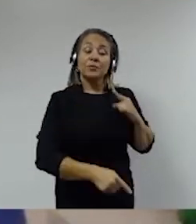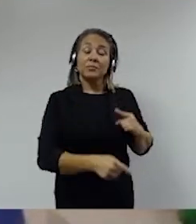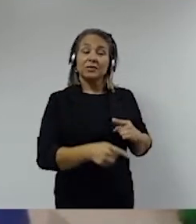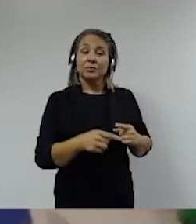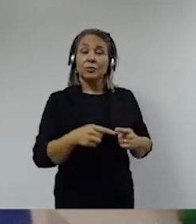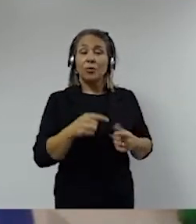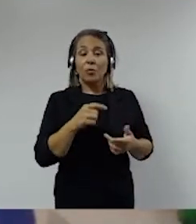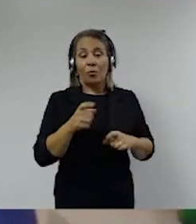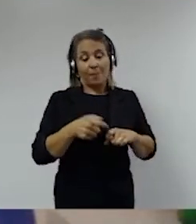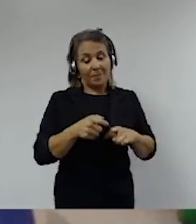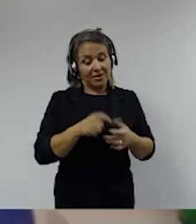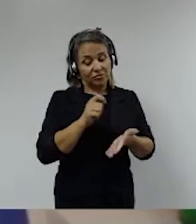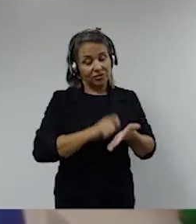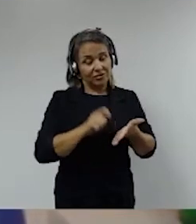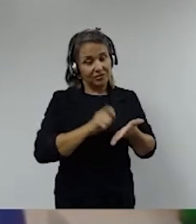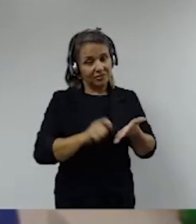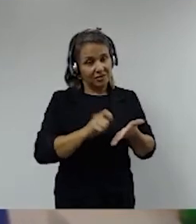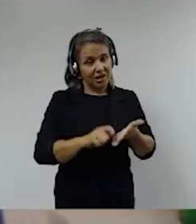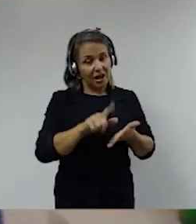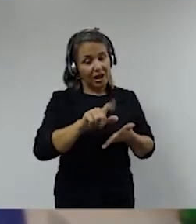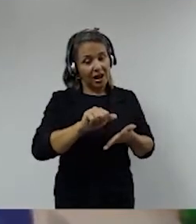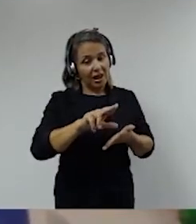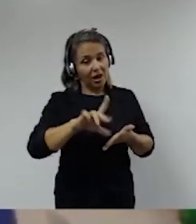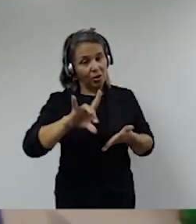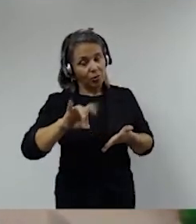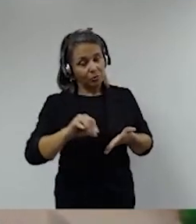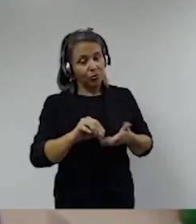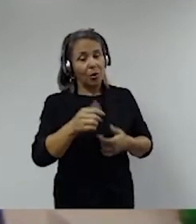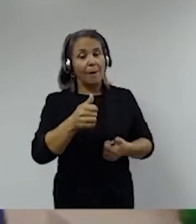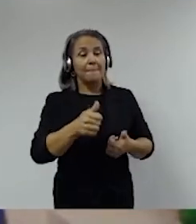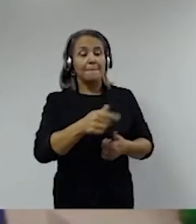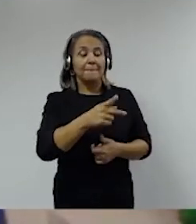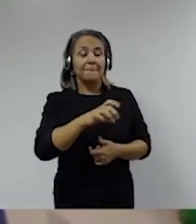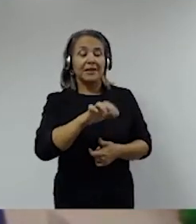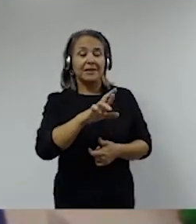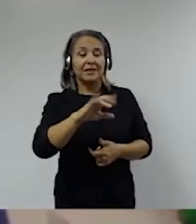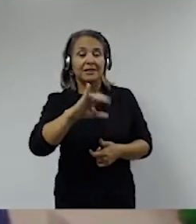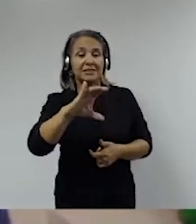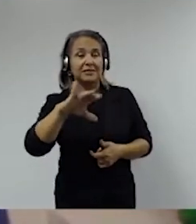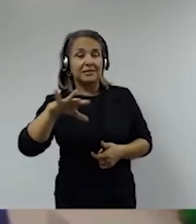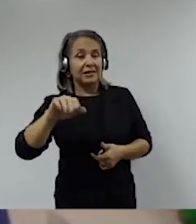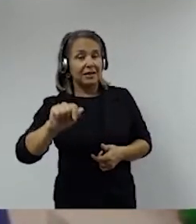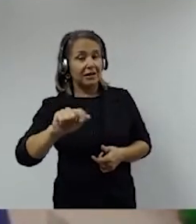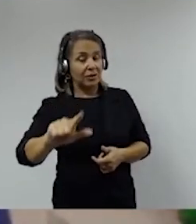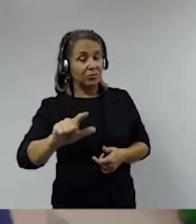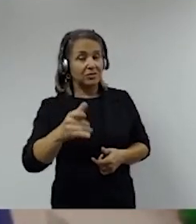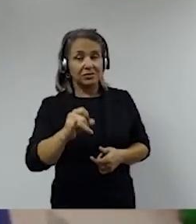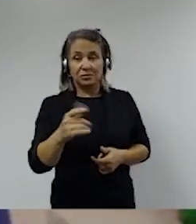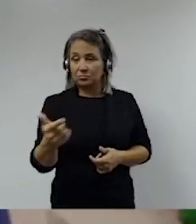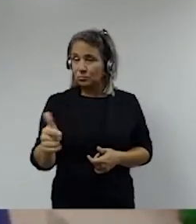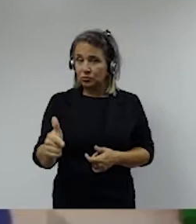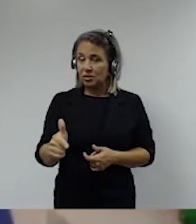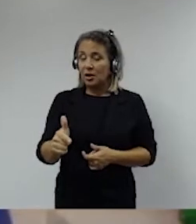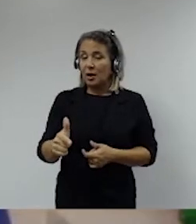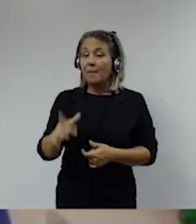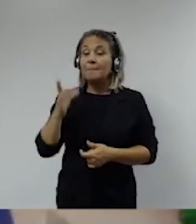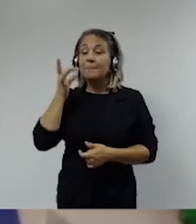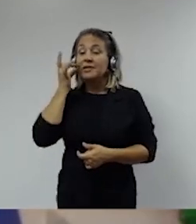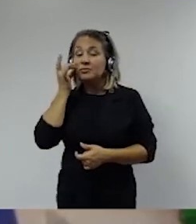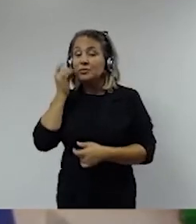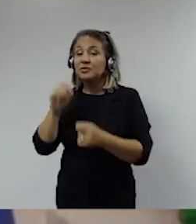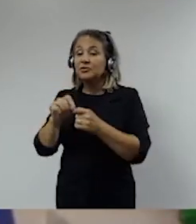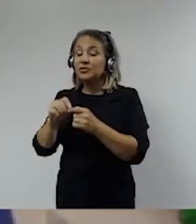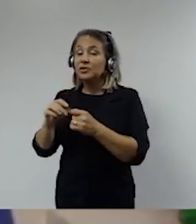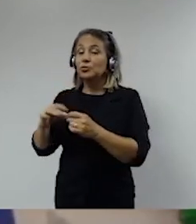periciais, auditoriais ou de verificações médico-legal, caso não tenha realizado pessoalmente o exame,